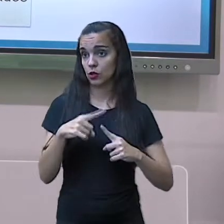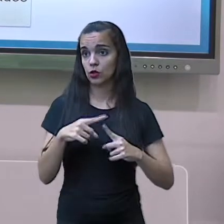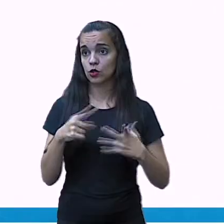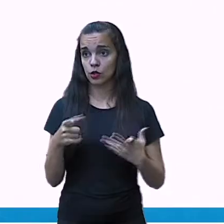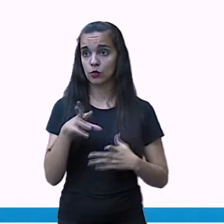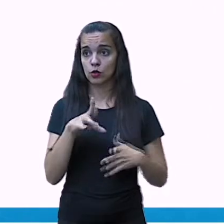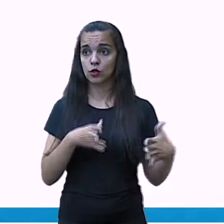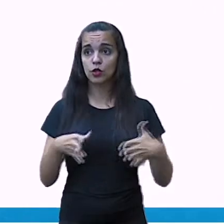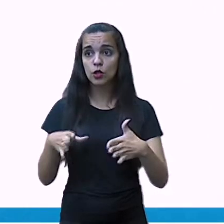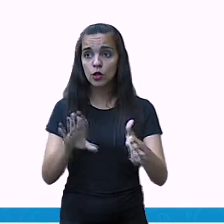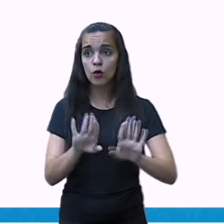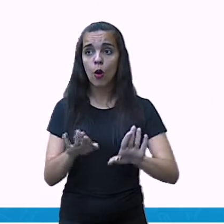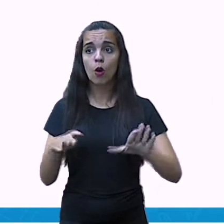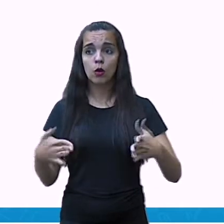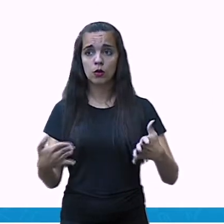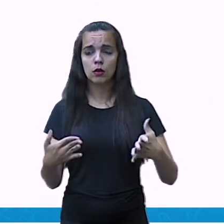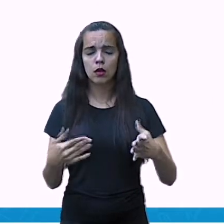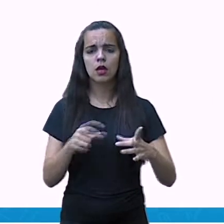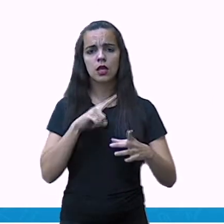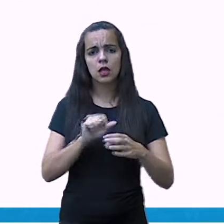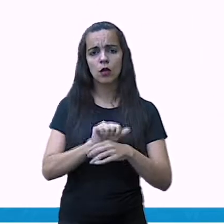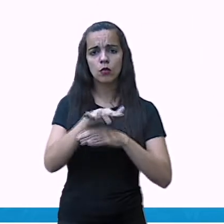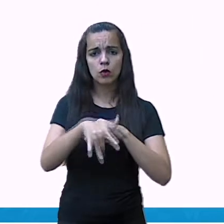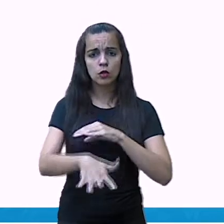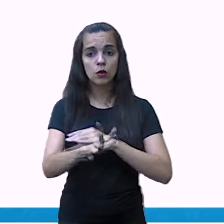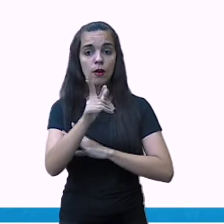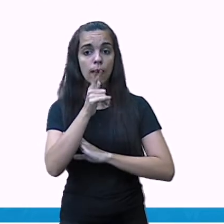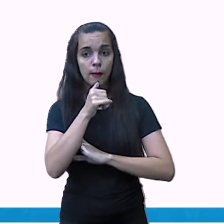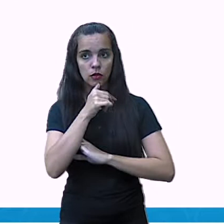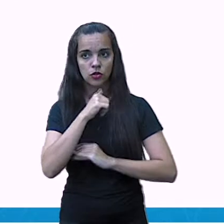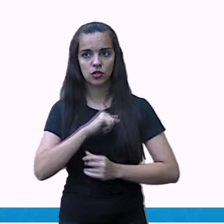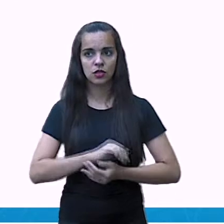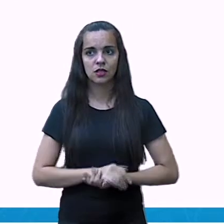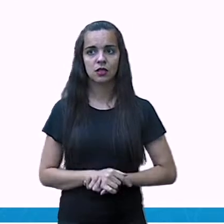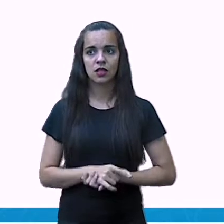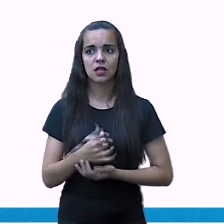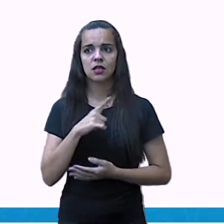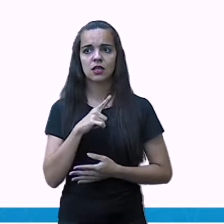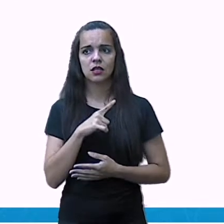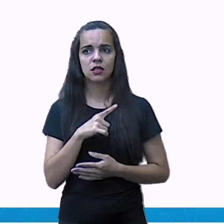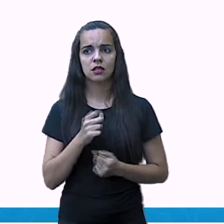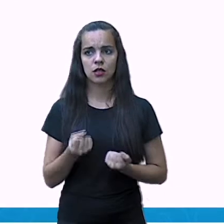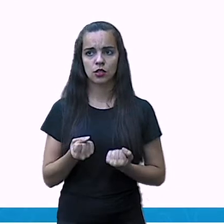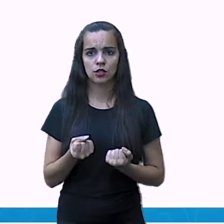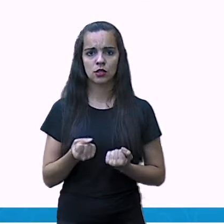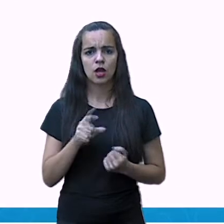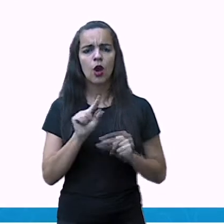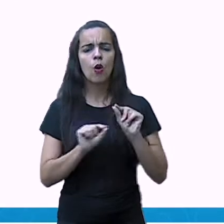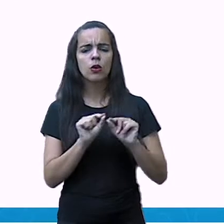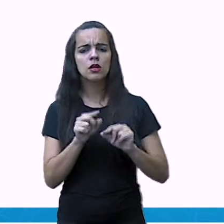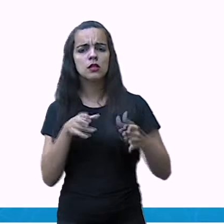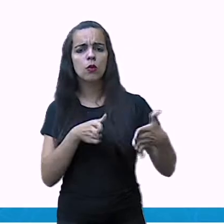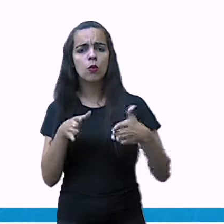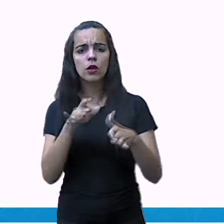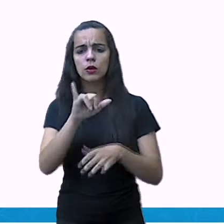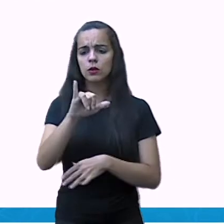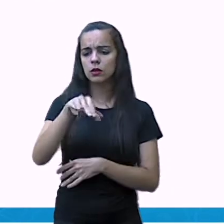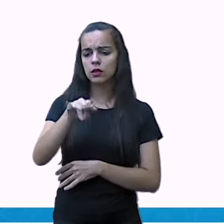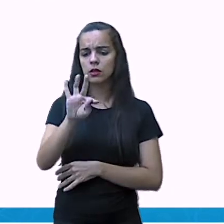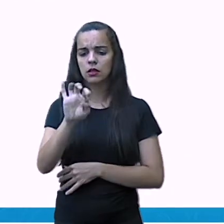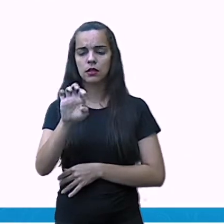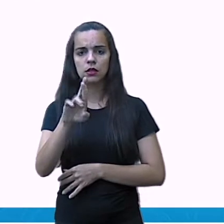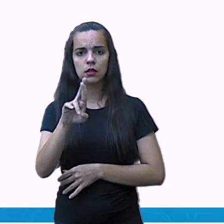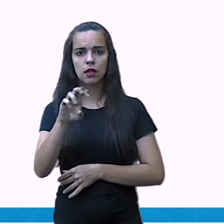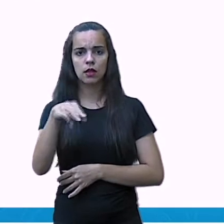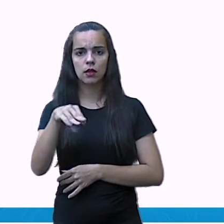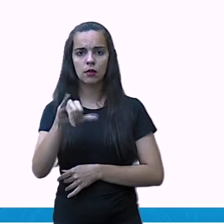os rios, né, os tipos de rio, quanto à forma de escoamento, que são os rios intermitentes, aquele que em determinada época